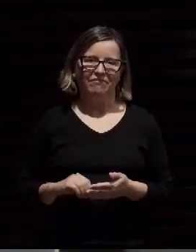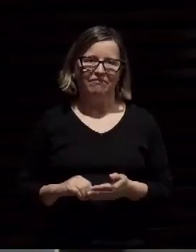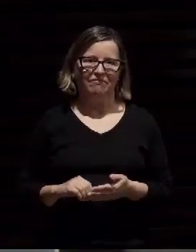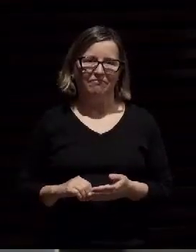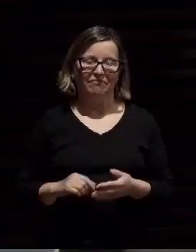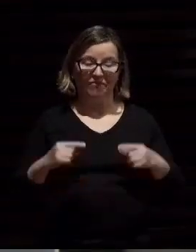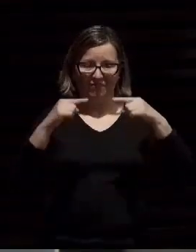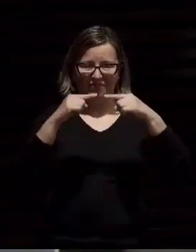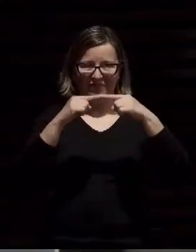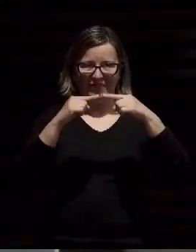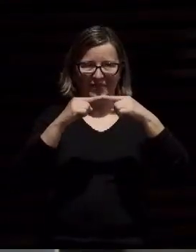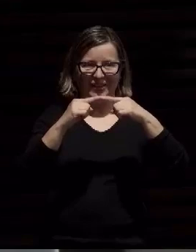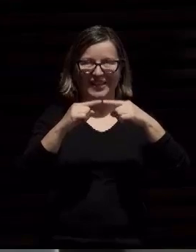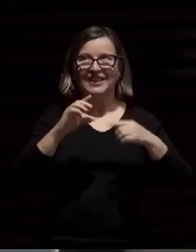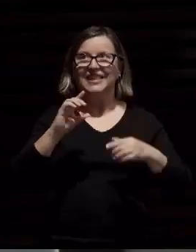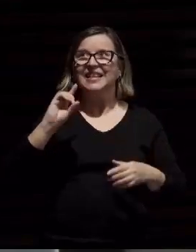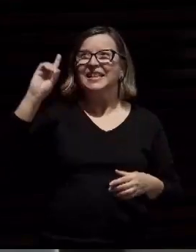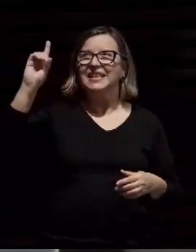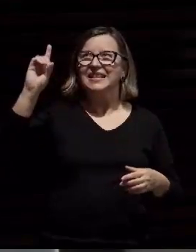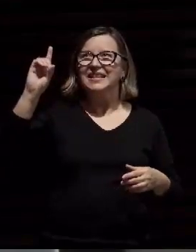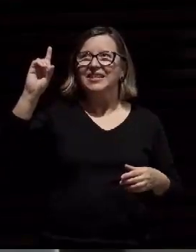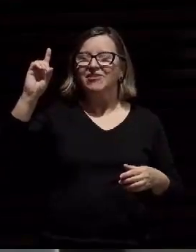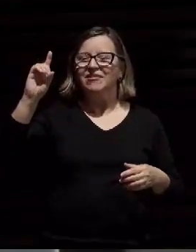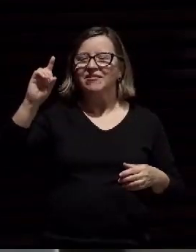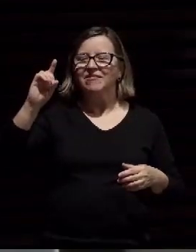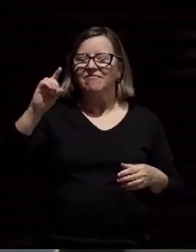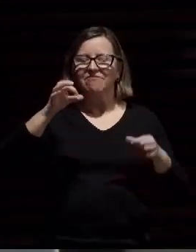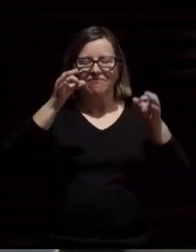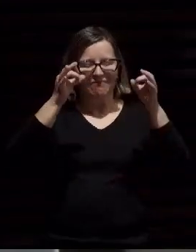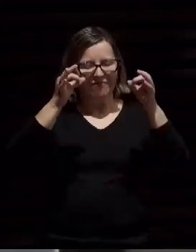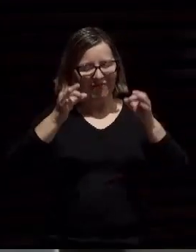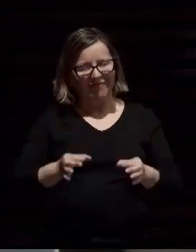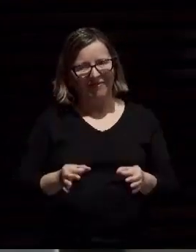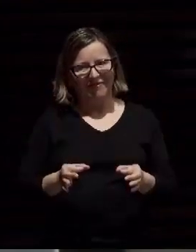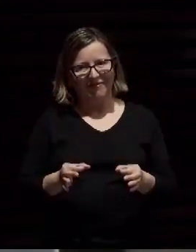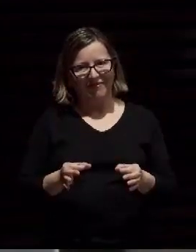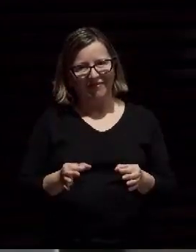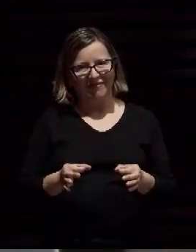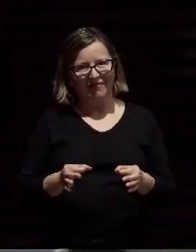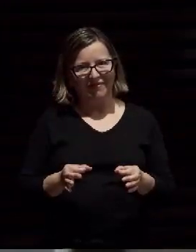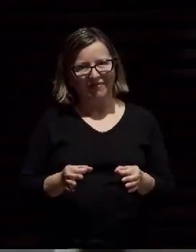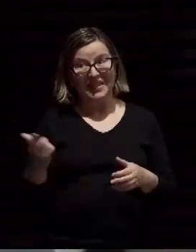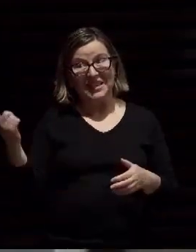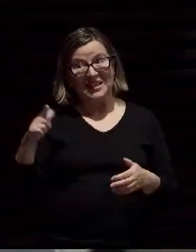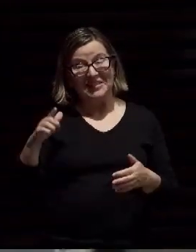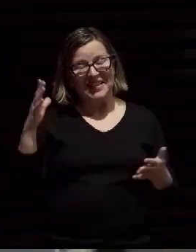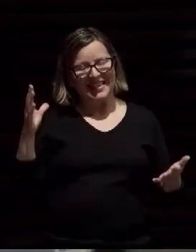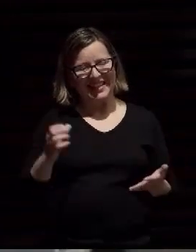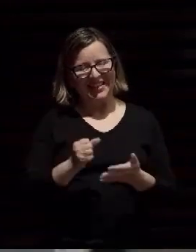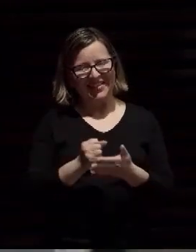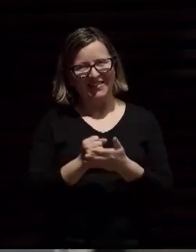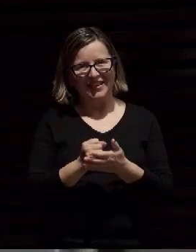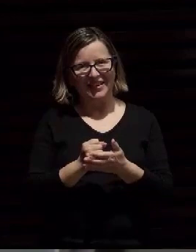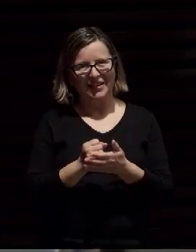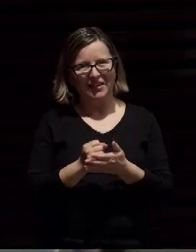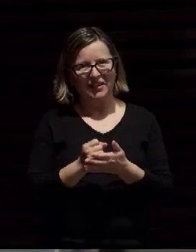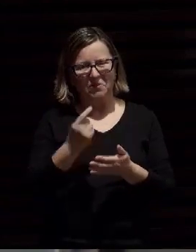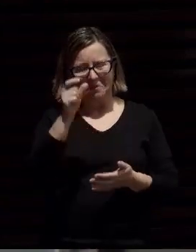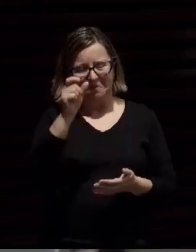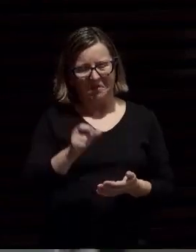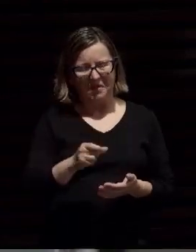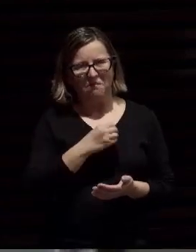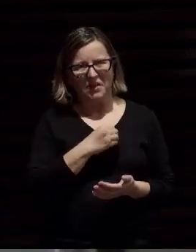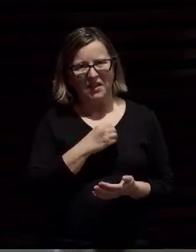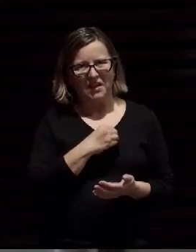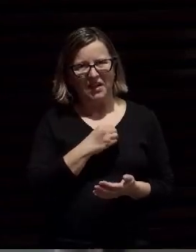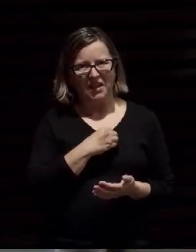Coincide com um Deus absoluto que vem salvar um pecador